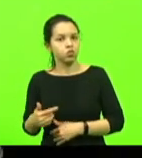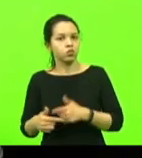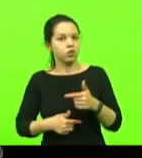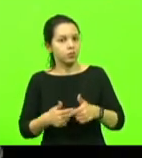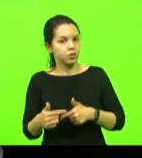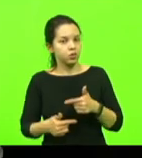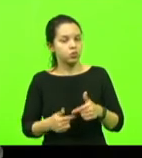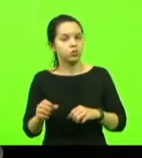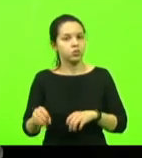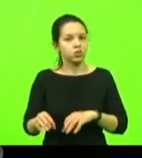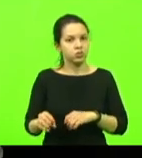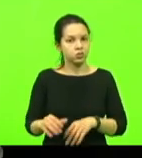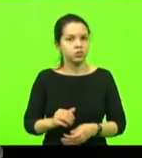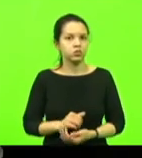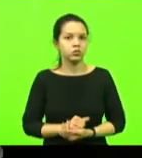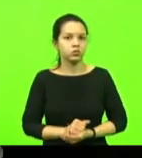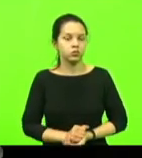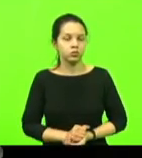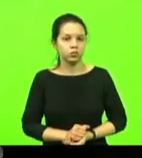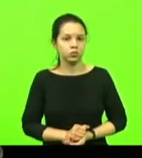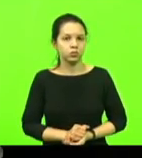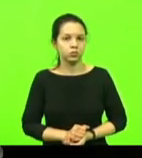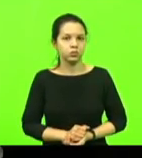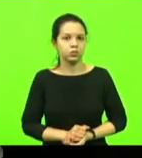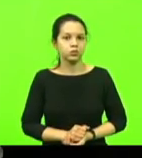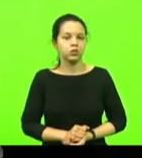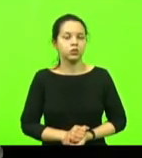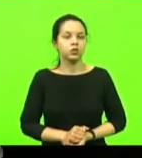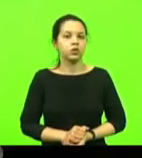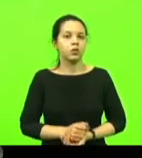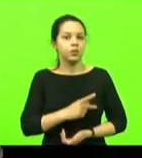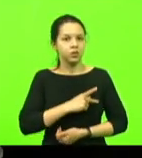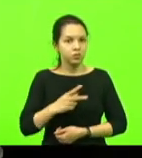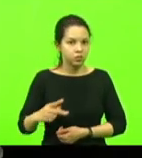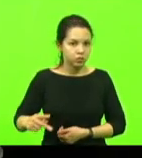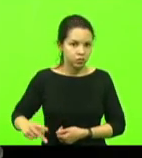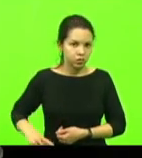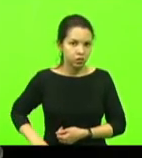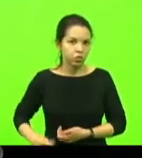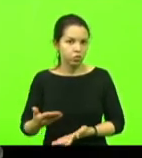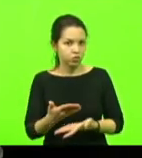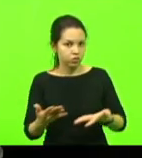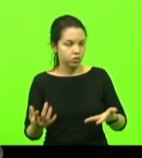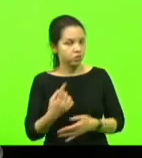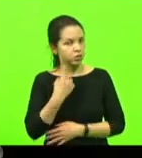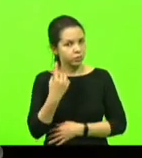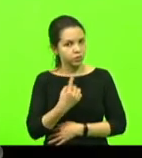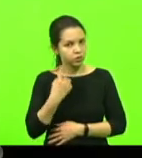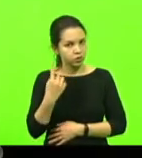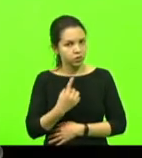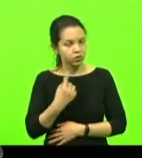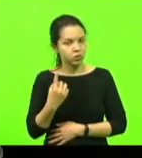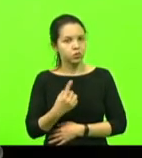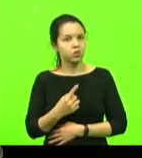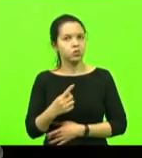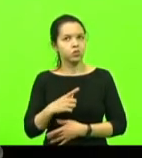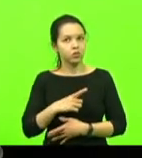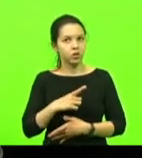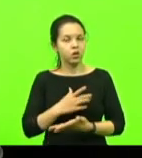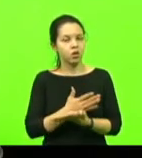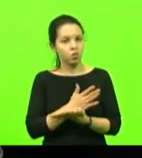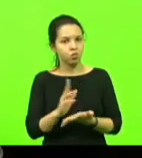educação. Senhora presidente, senhores deputados, afora alguns pequenos erros